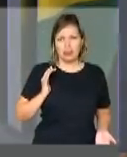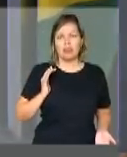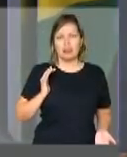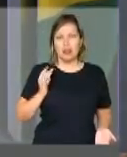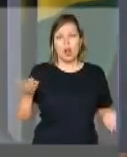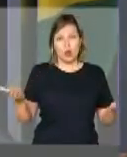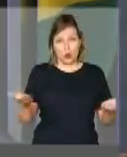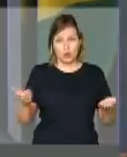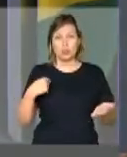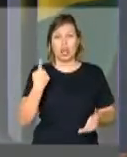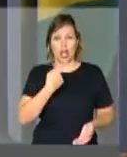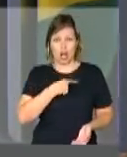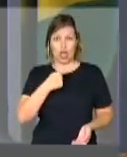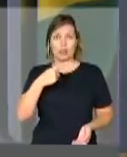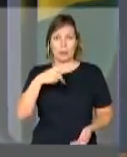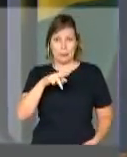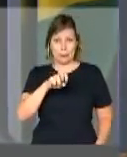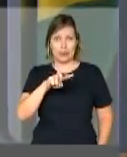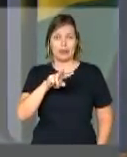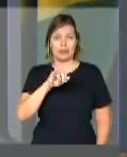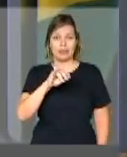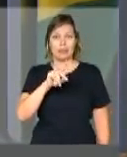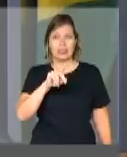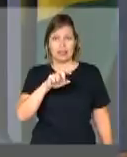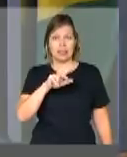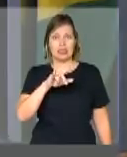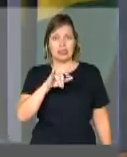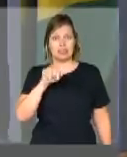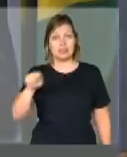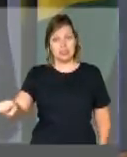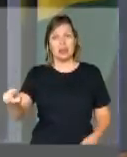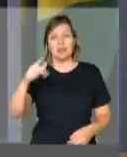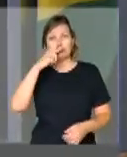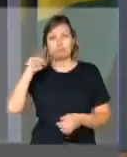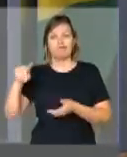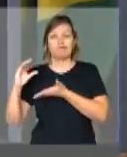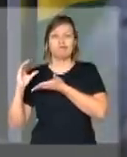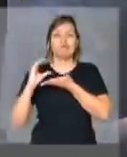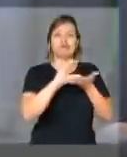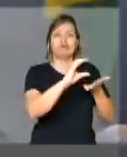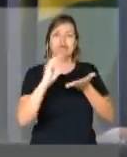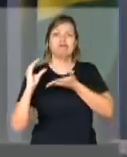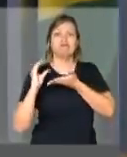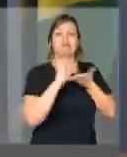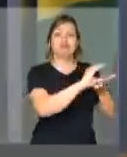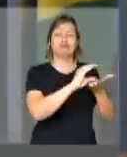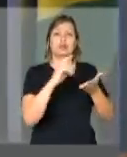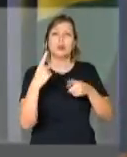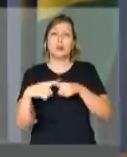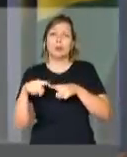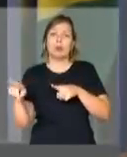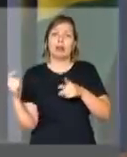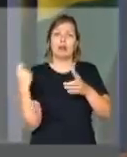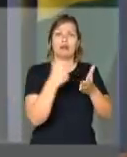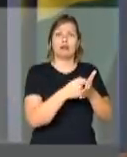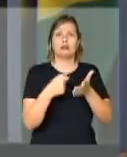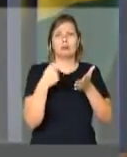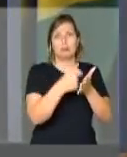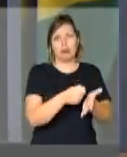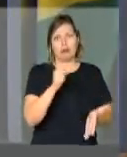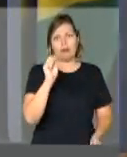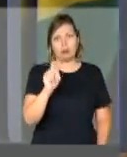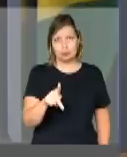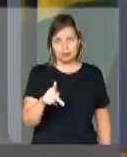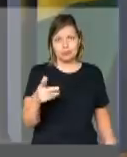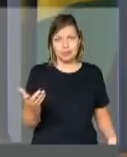transferência de renda do mais pobre para o mais rico. Outro ponto fundamental, o Brasil está envelhecendo, a nossa população